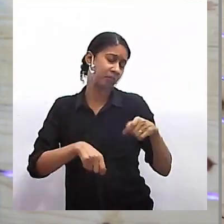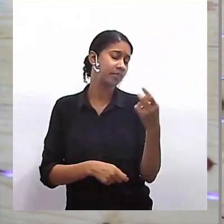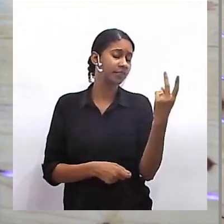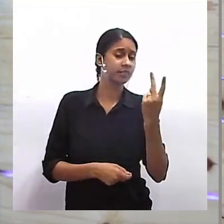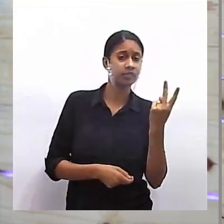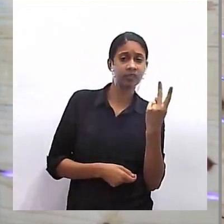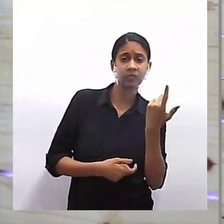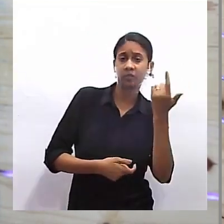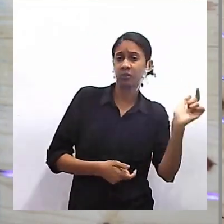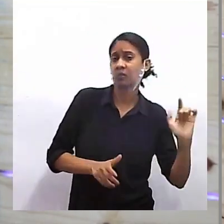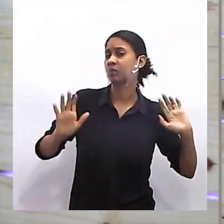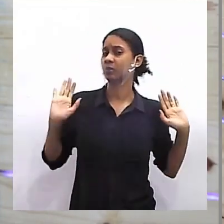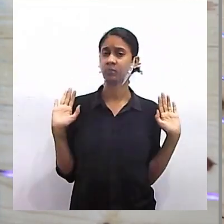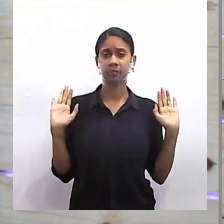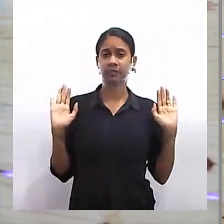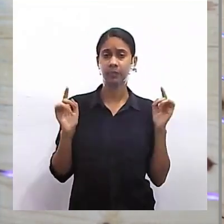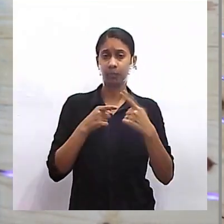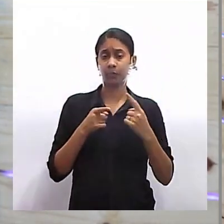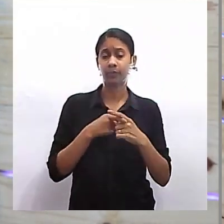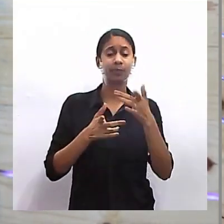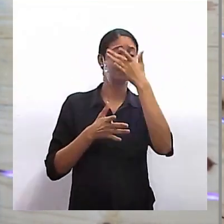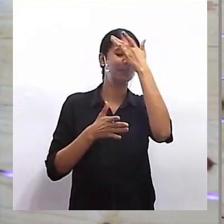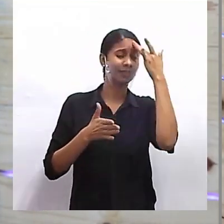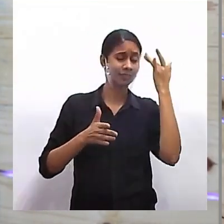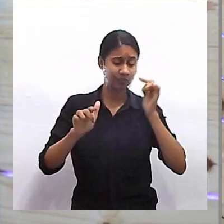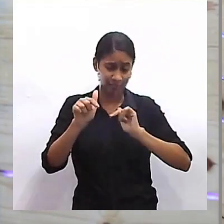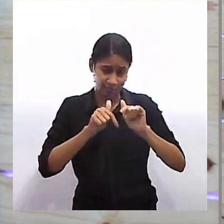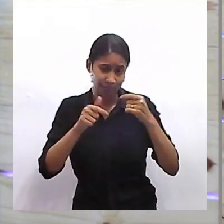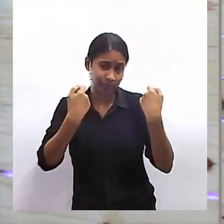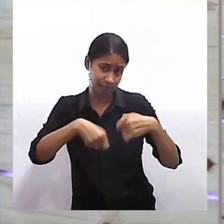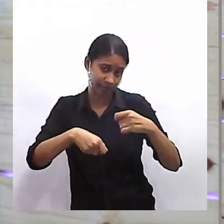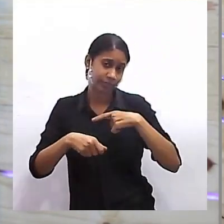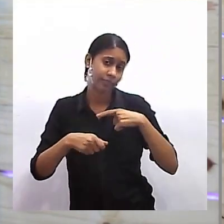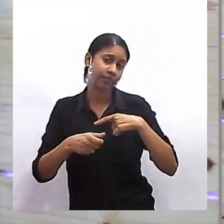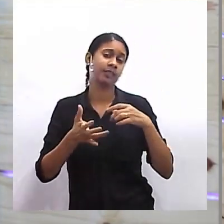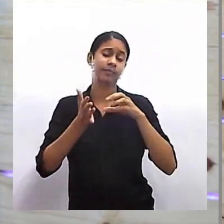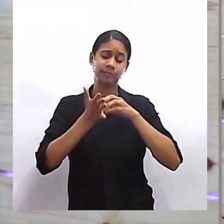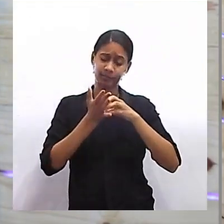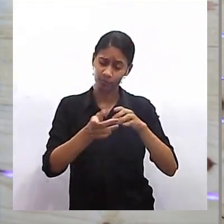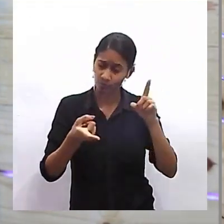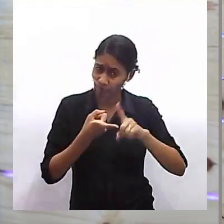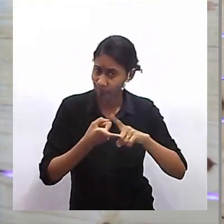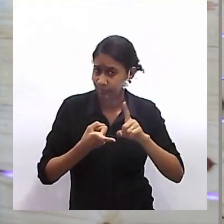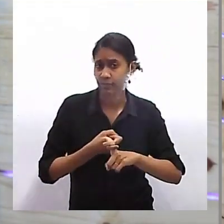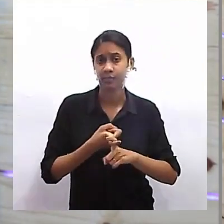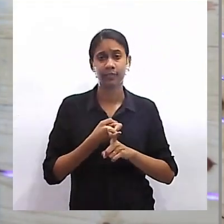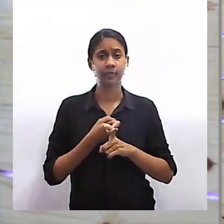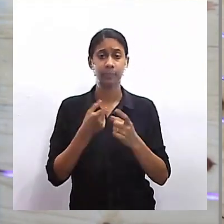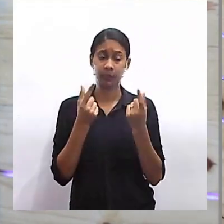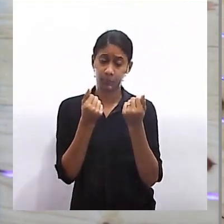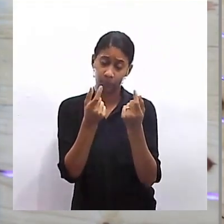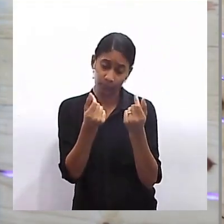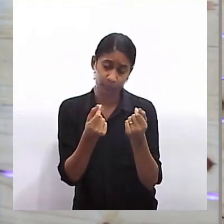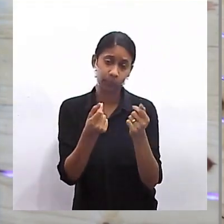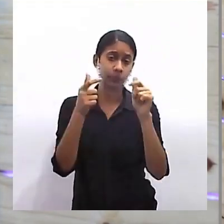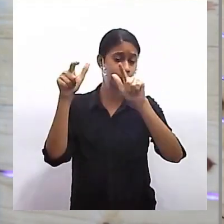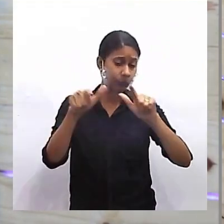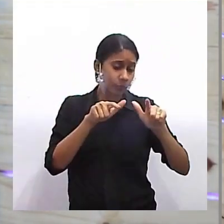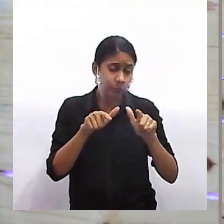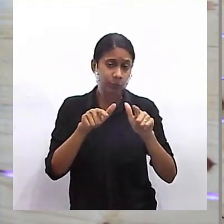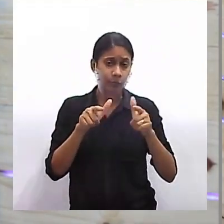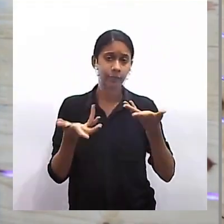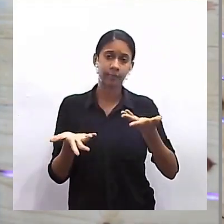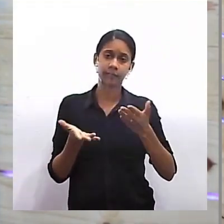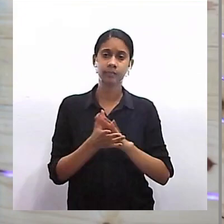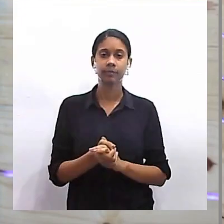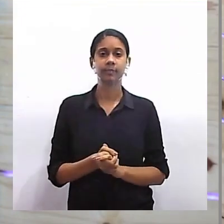agente, transporte, custo operacional, custo predial. Então, eu tenho que entender